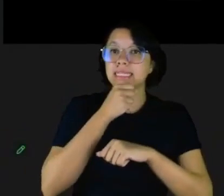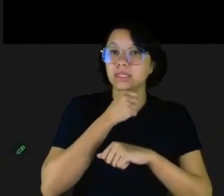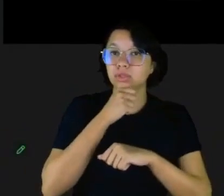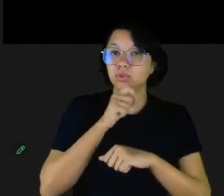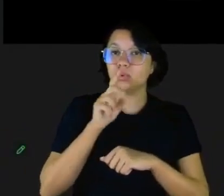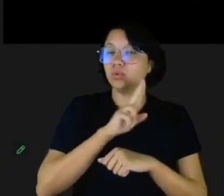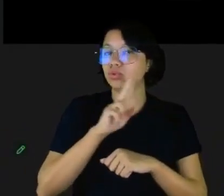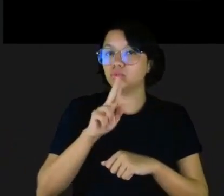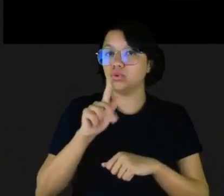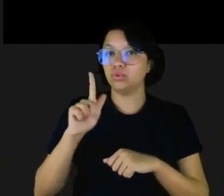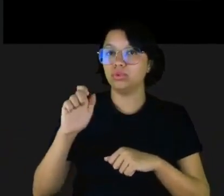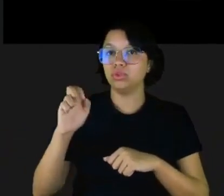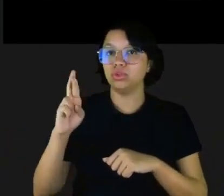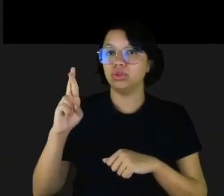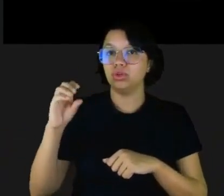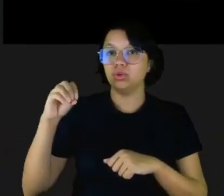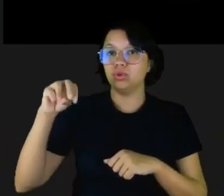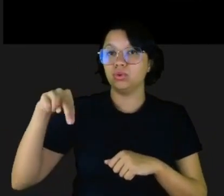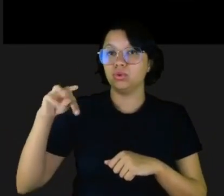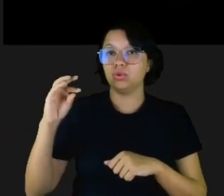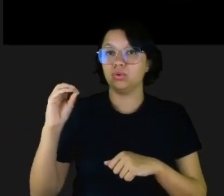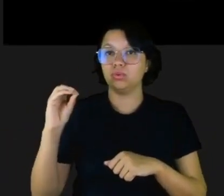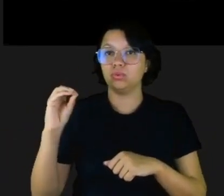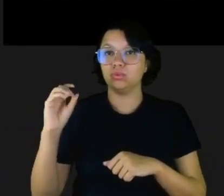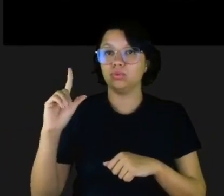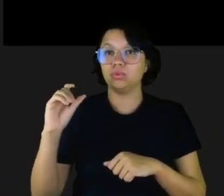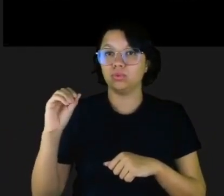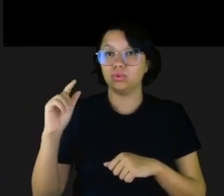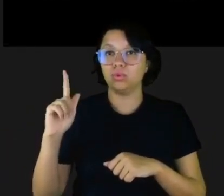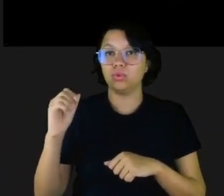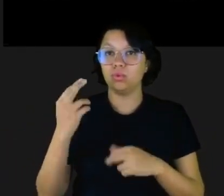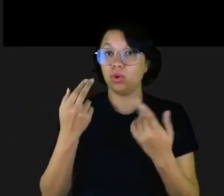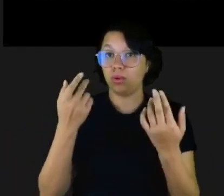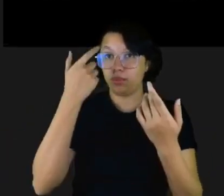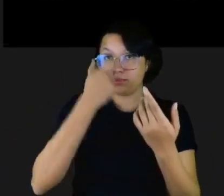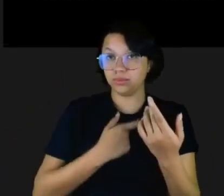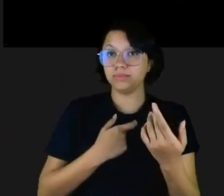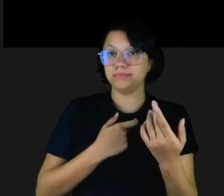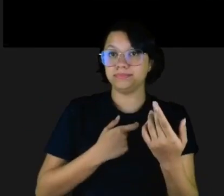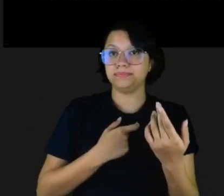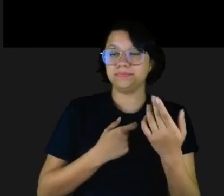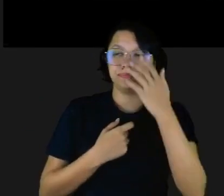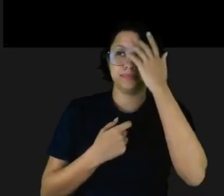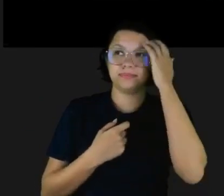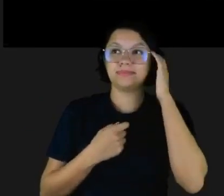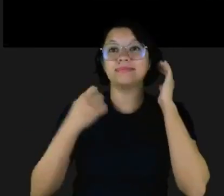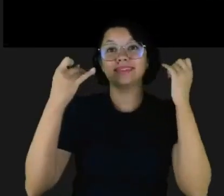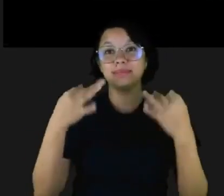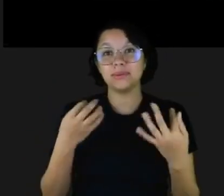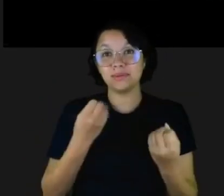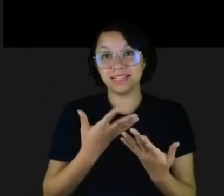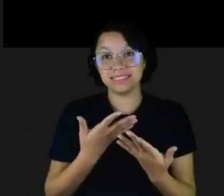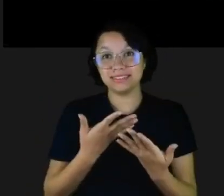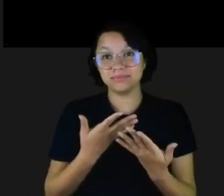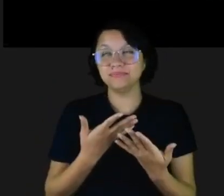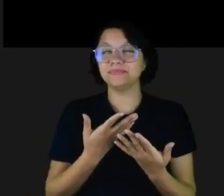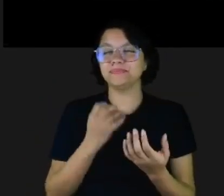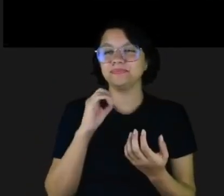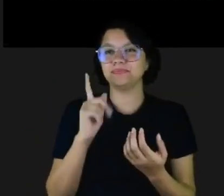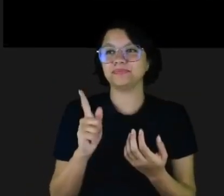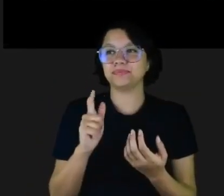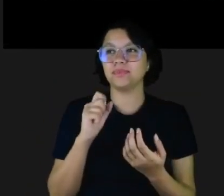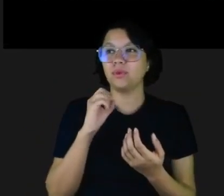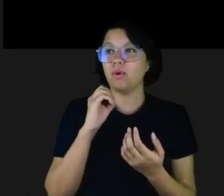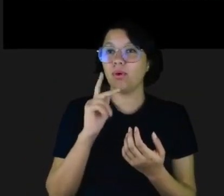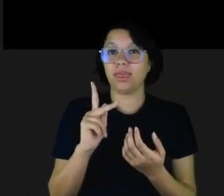gerontólogos. Então, no meu caso, eu sou uma gerontóloga. É isso. Esclareceu. Muito bem.